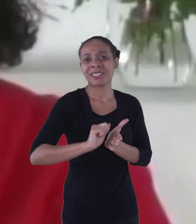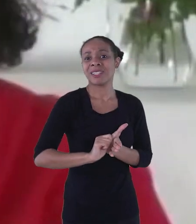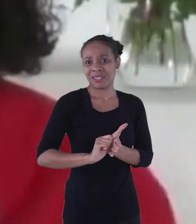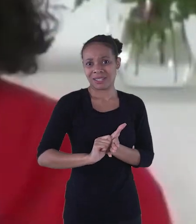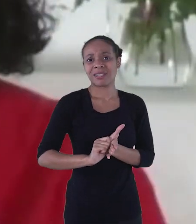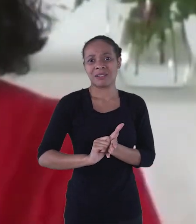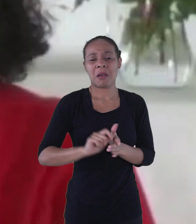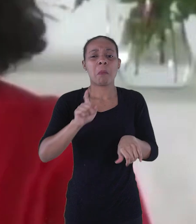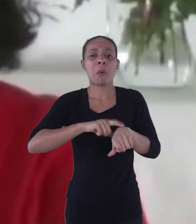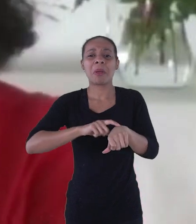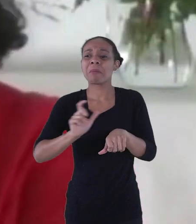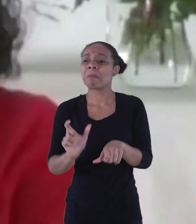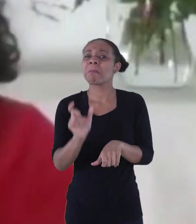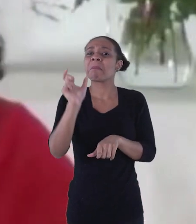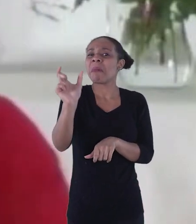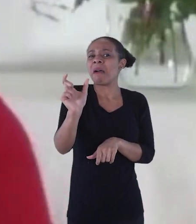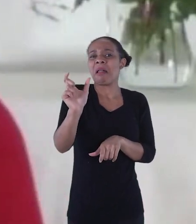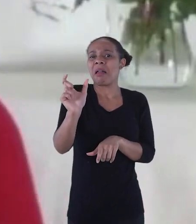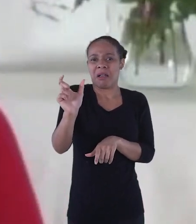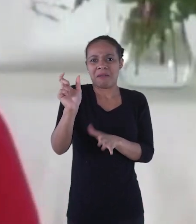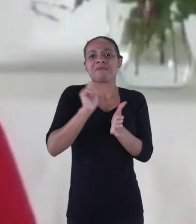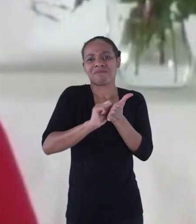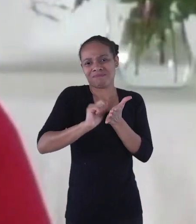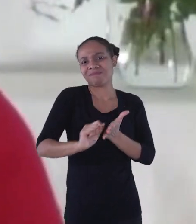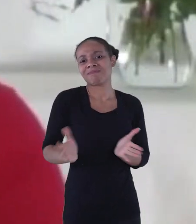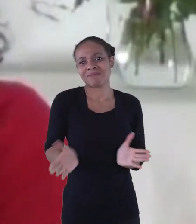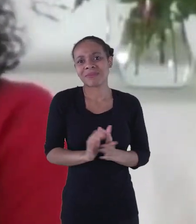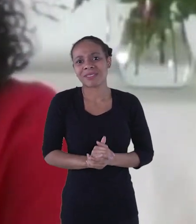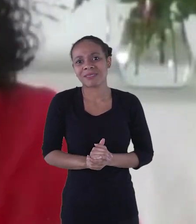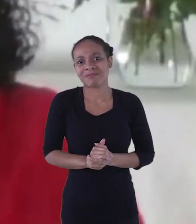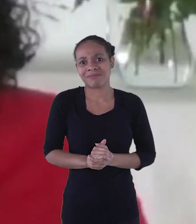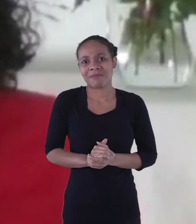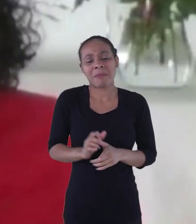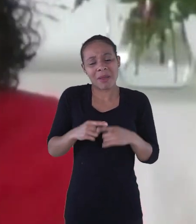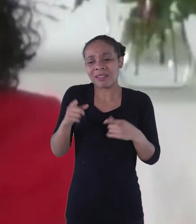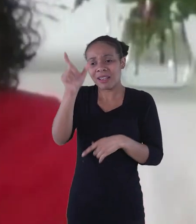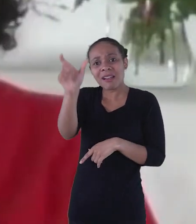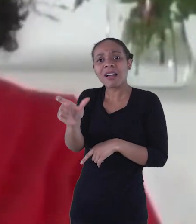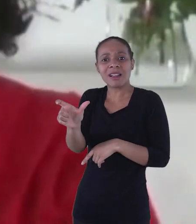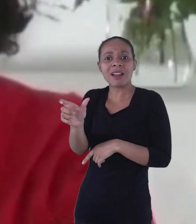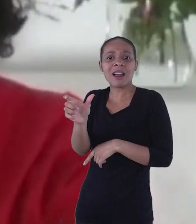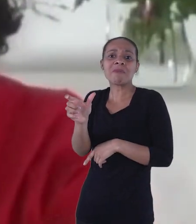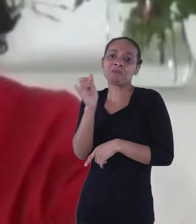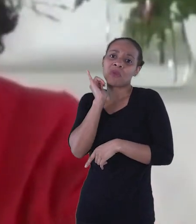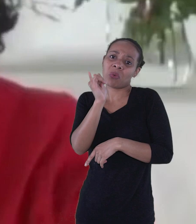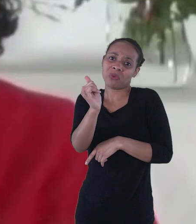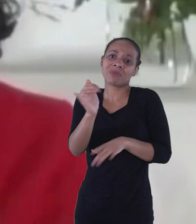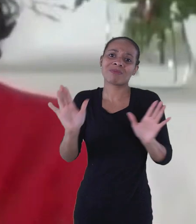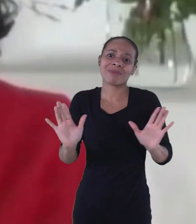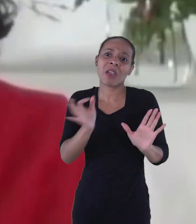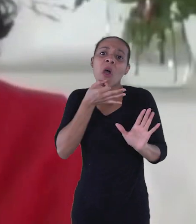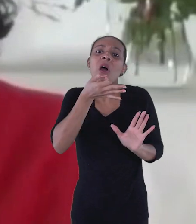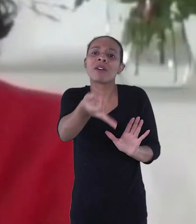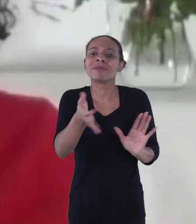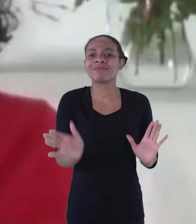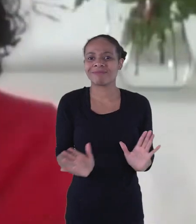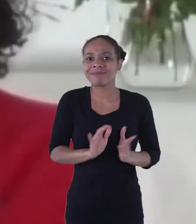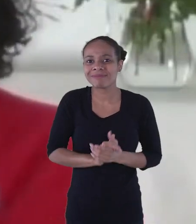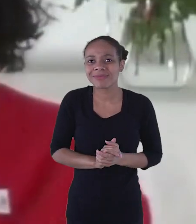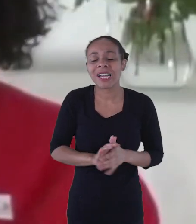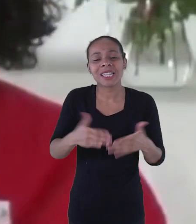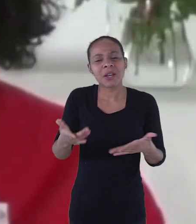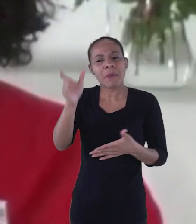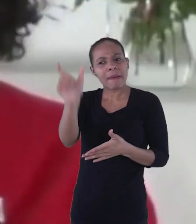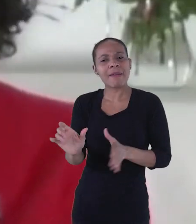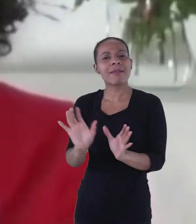da palavra na sua etimologia, não ferem nada o recado que ela quer dar. Então, ela é ímpar também nesse sentido. Por isso